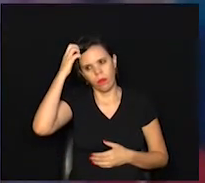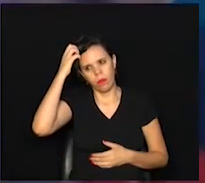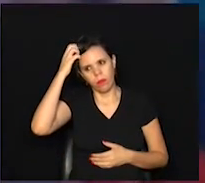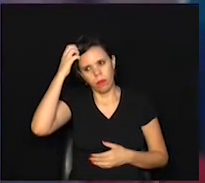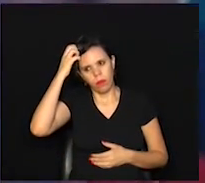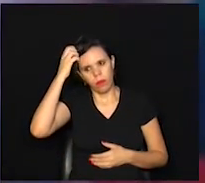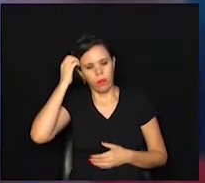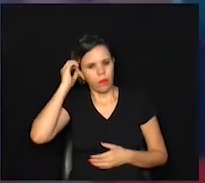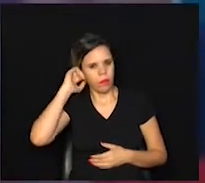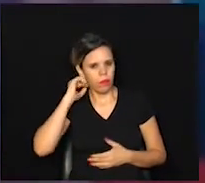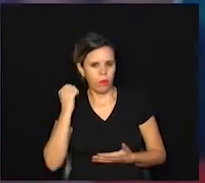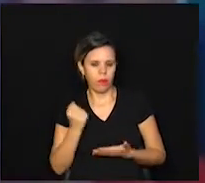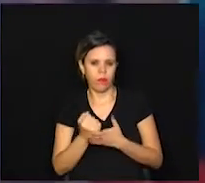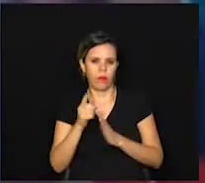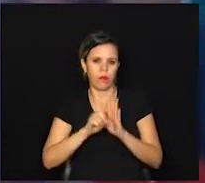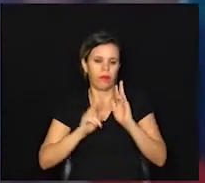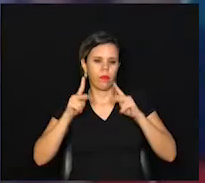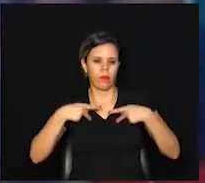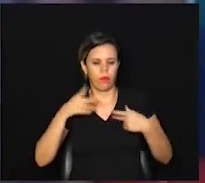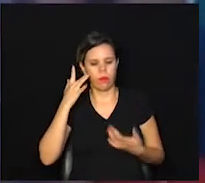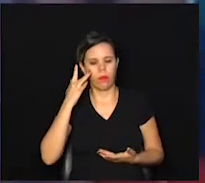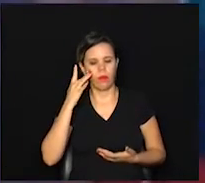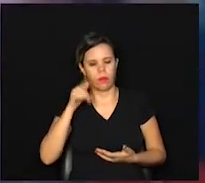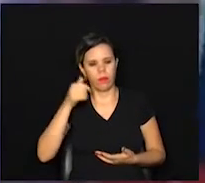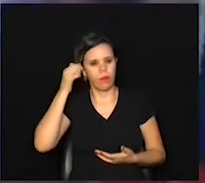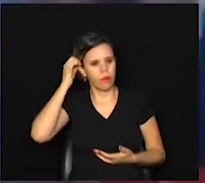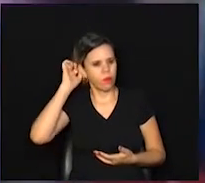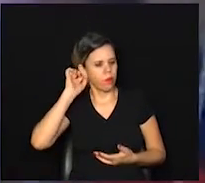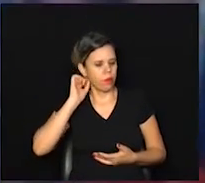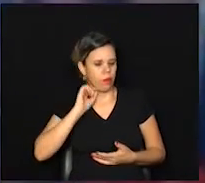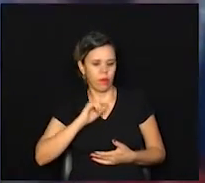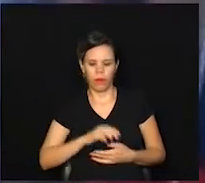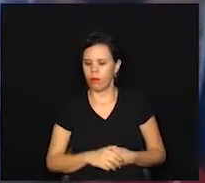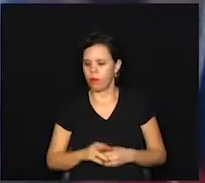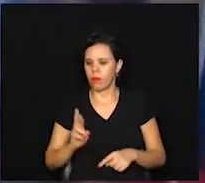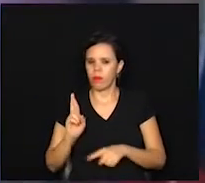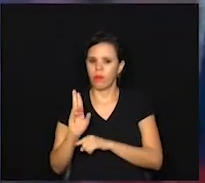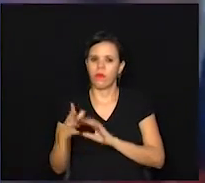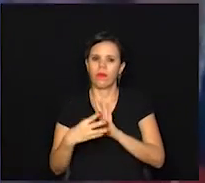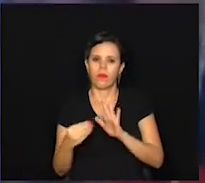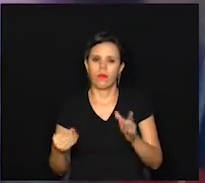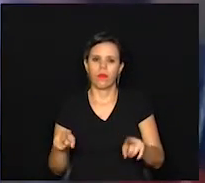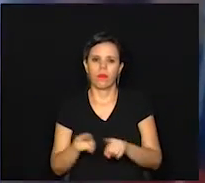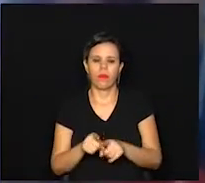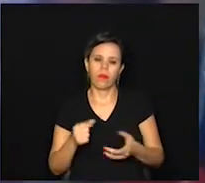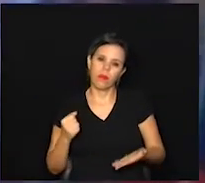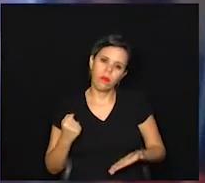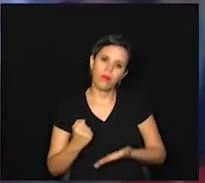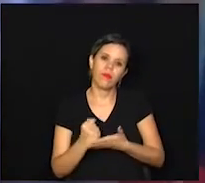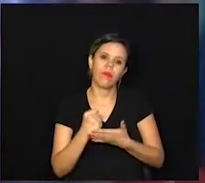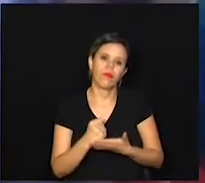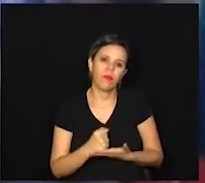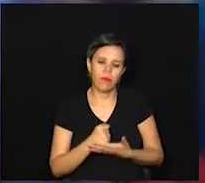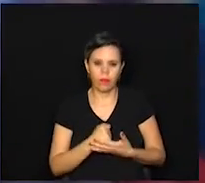que contemplavam direitos humanos. Então, acho que buscar essa referência também pode ajudar, né?